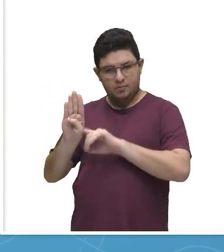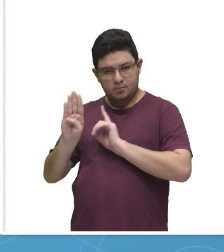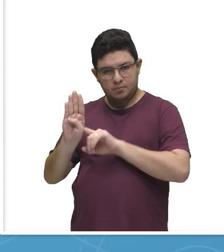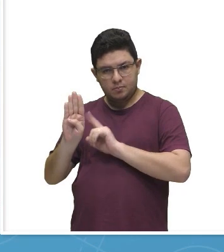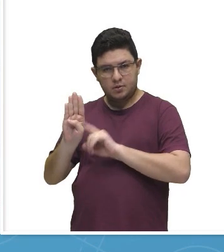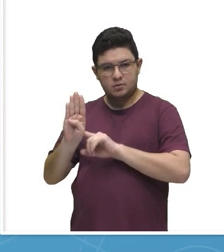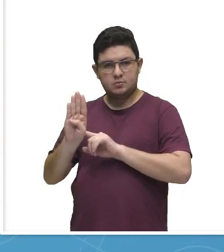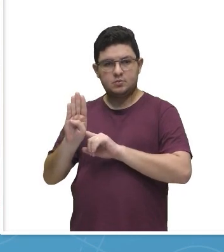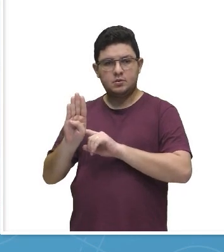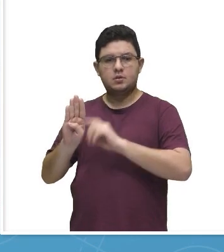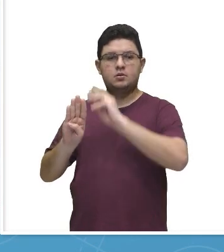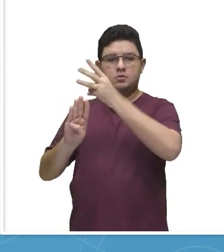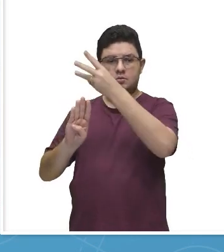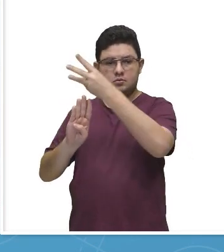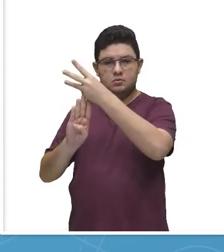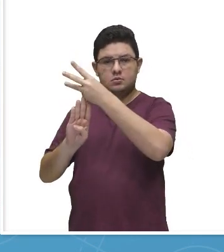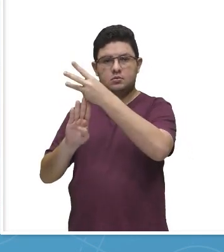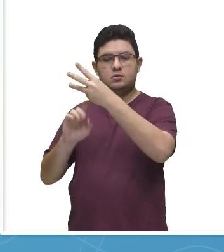nesse caso, ó,